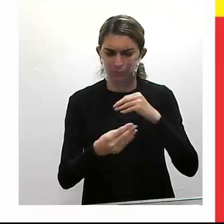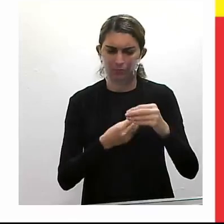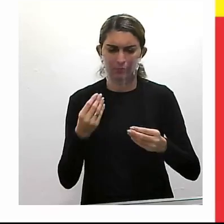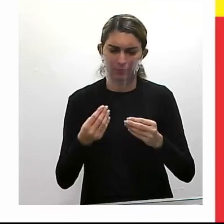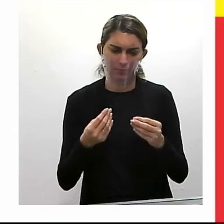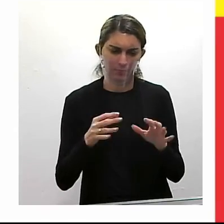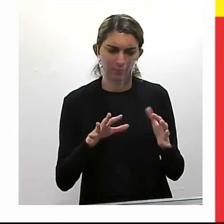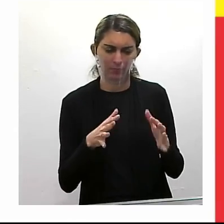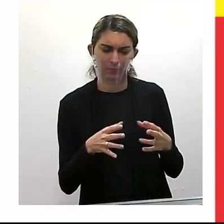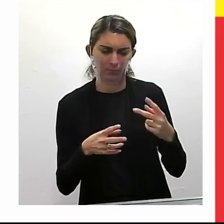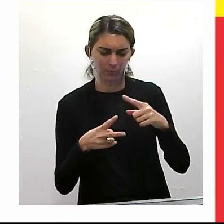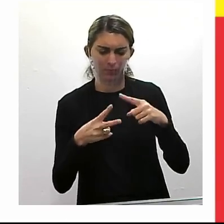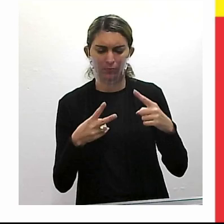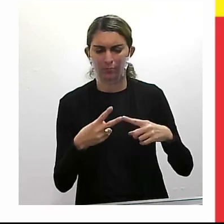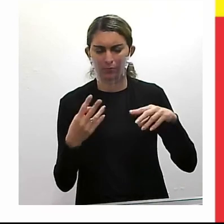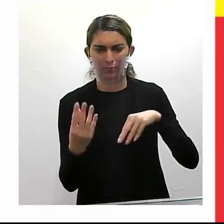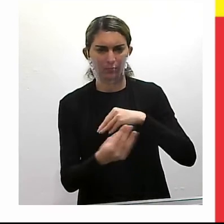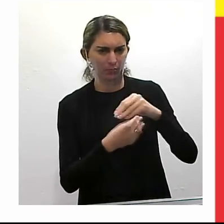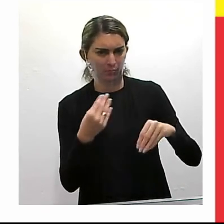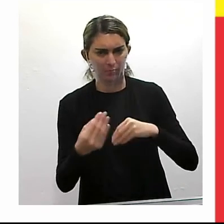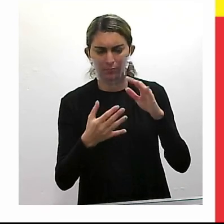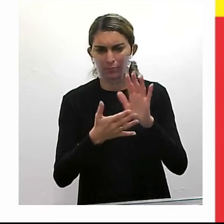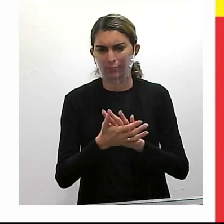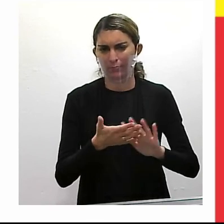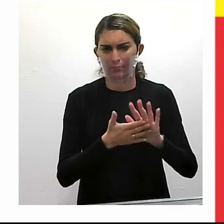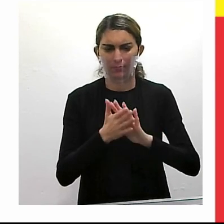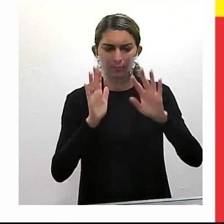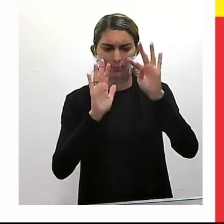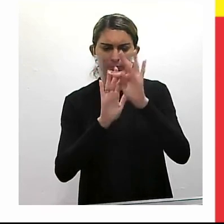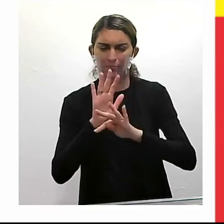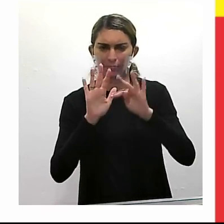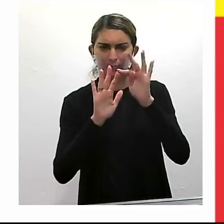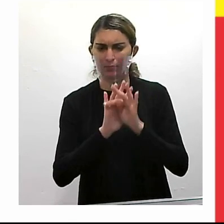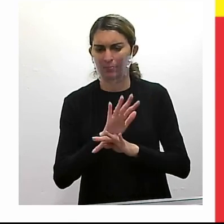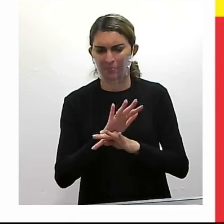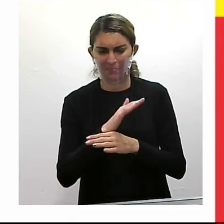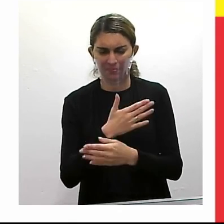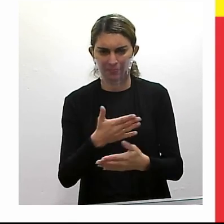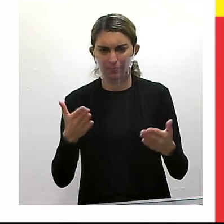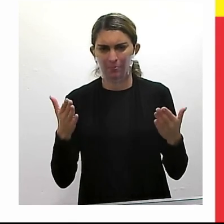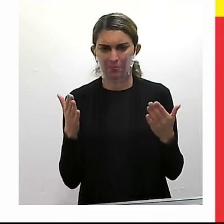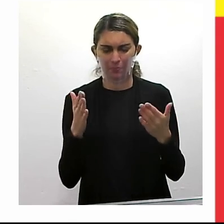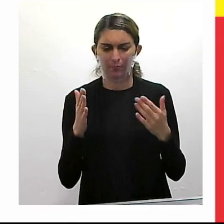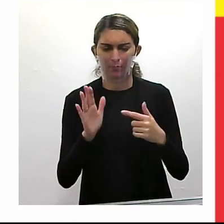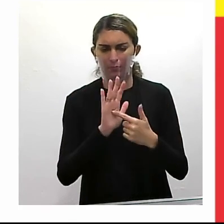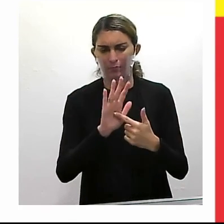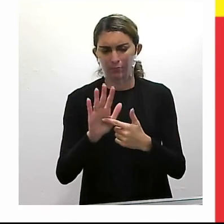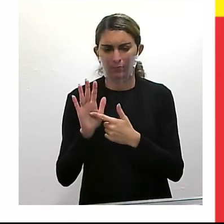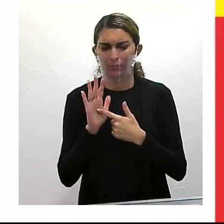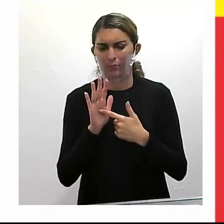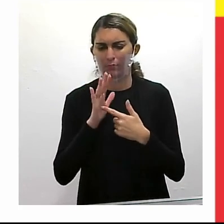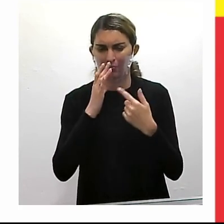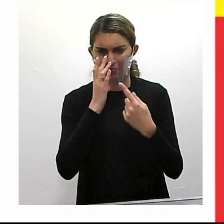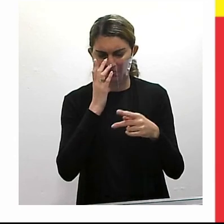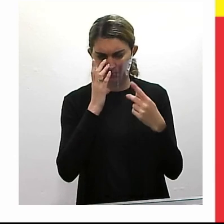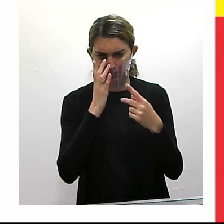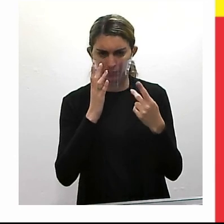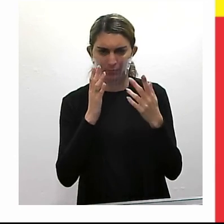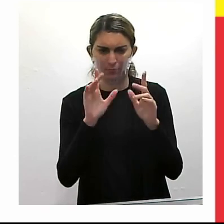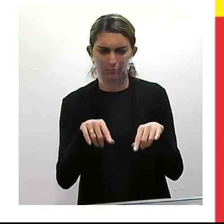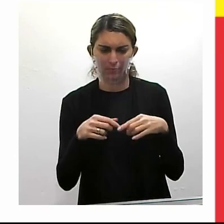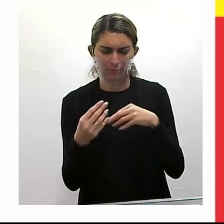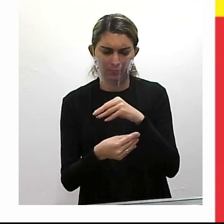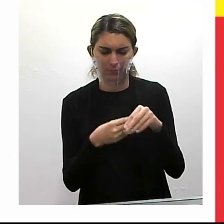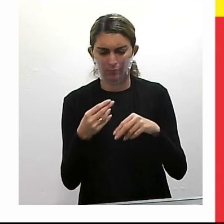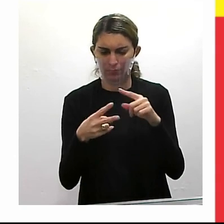de pelo menos dois compostos. Nada no texto aqui me mostra que isso aqui é uma